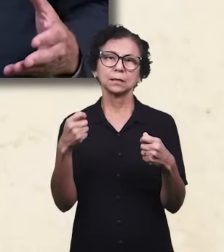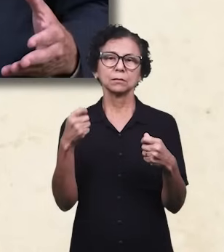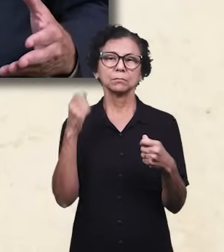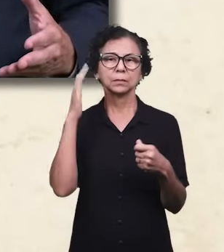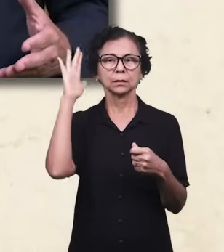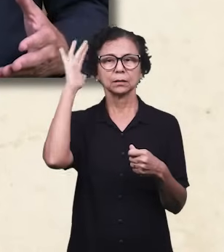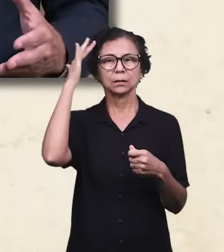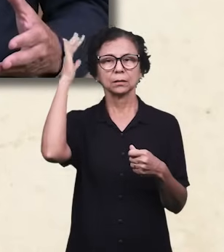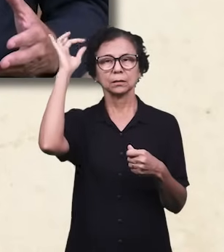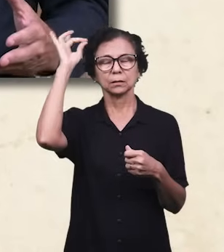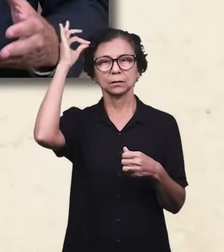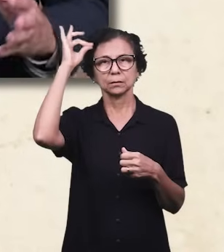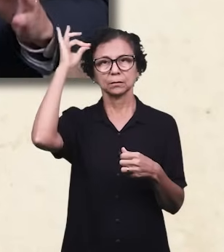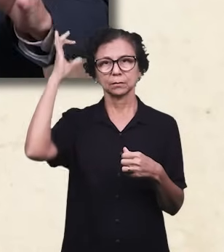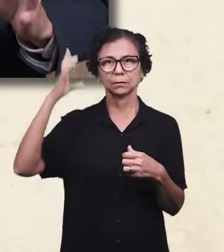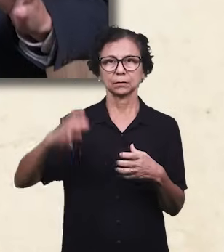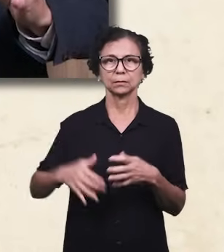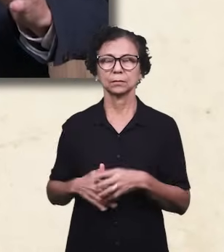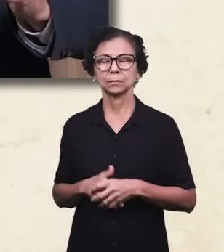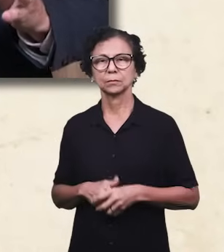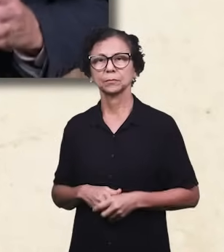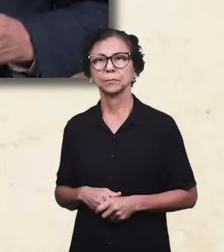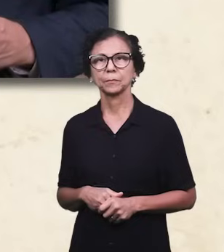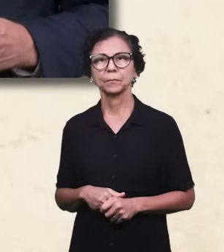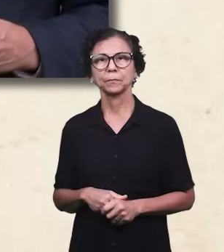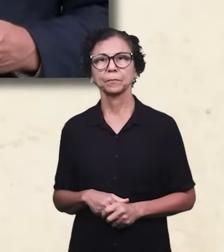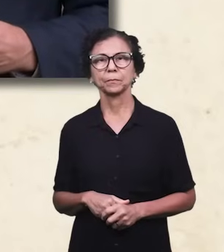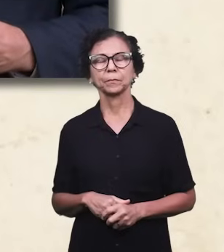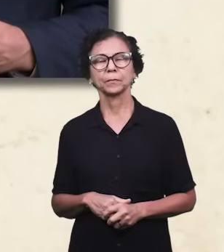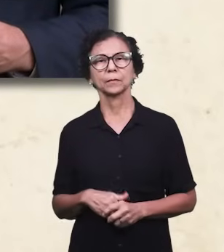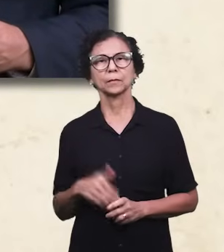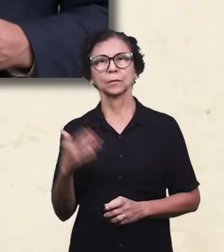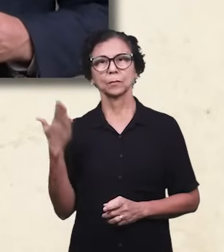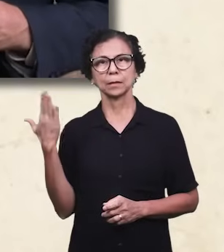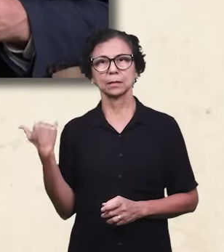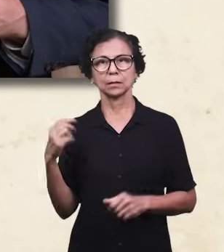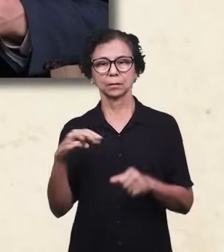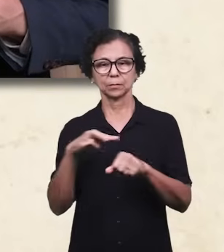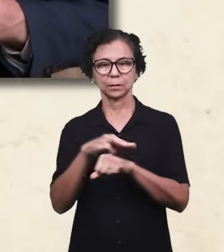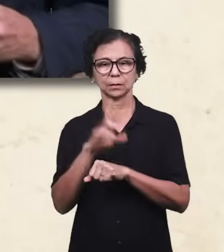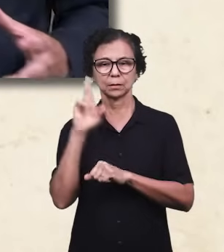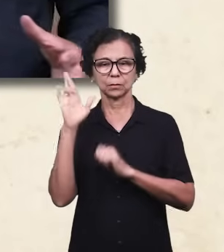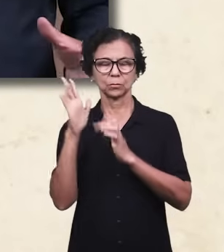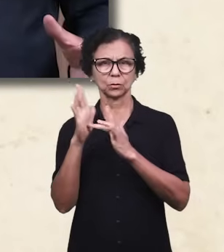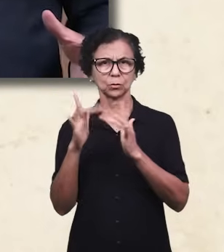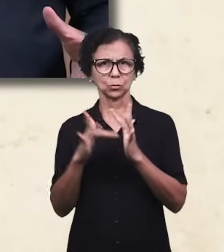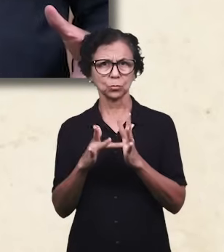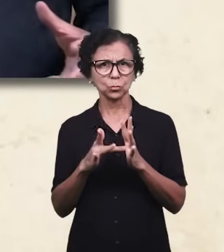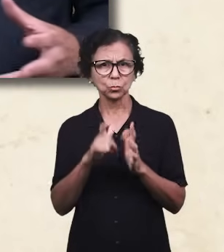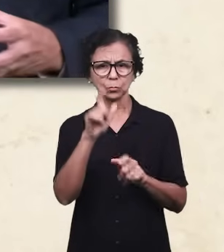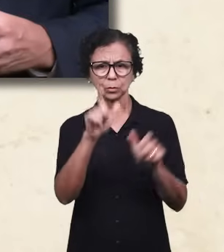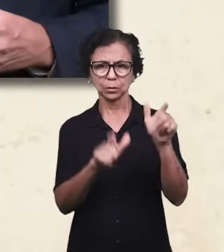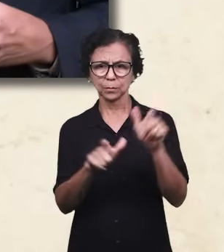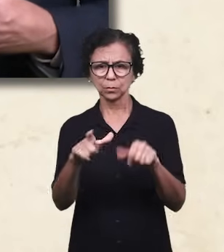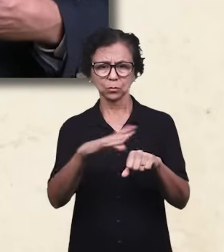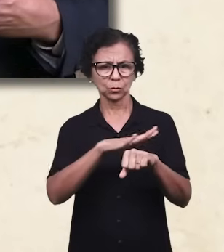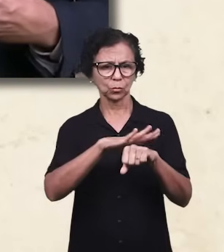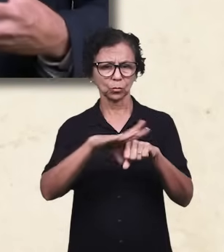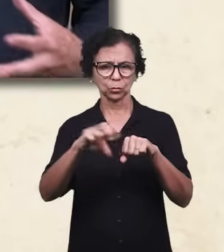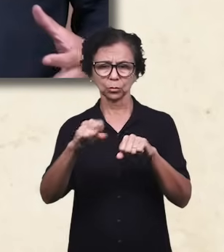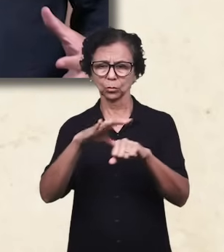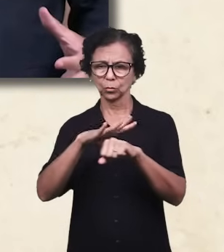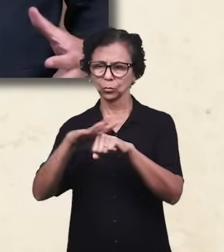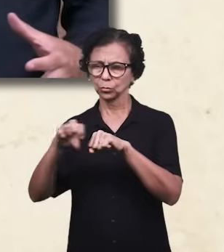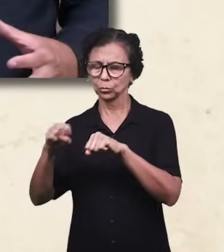de espírito, porque nós olhamos para o ministério do Senhor Jesus, que curou muitos enfermos, né, milhares